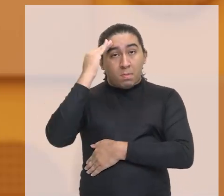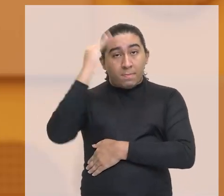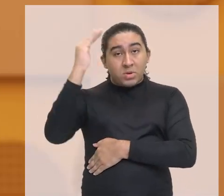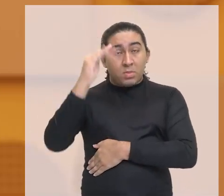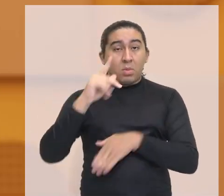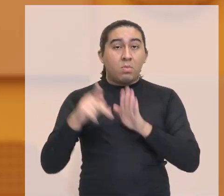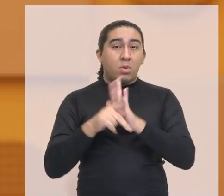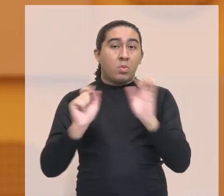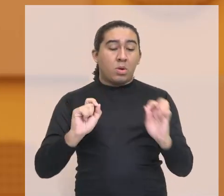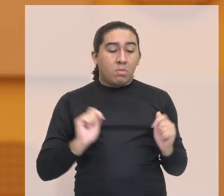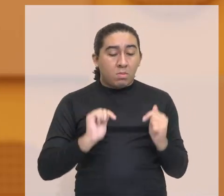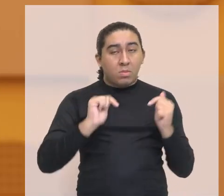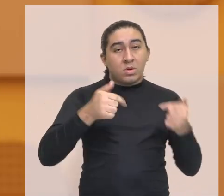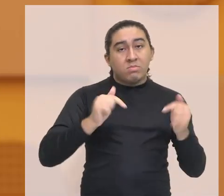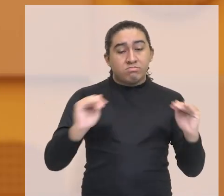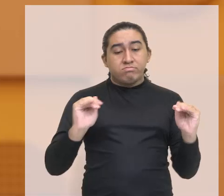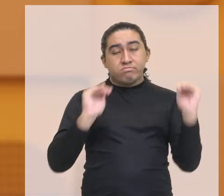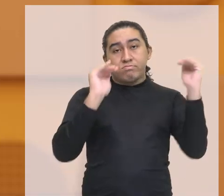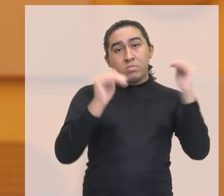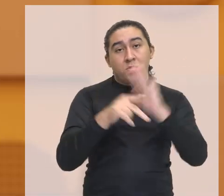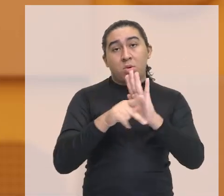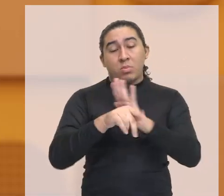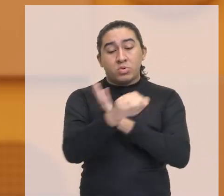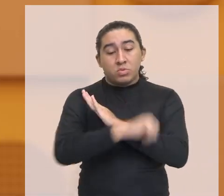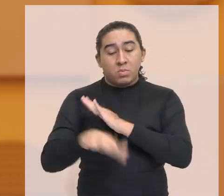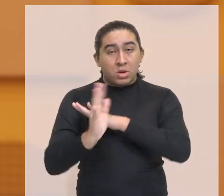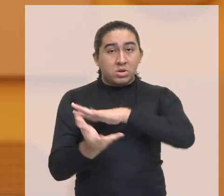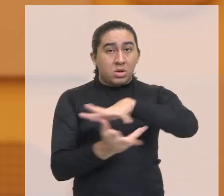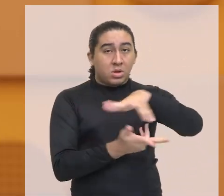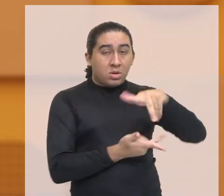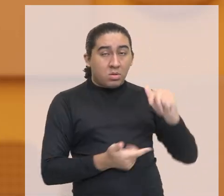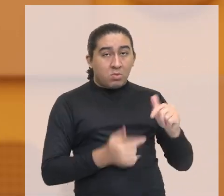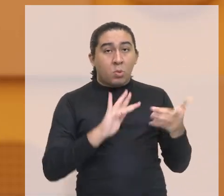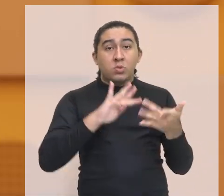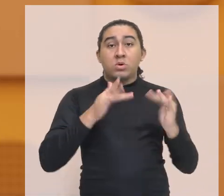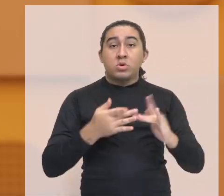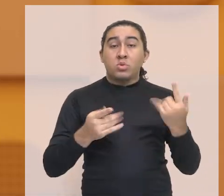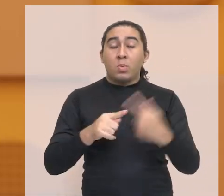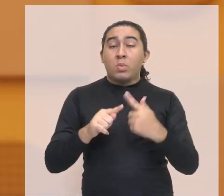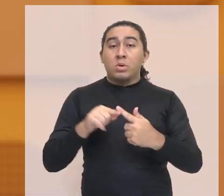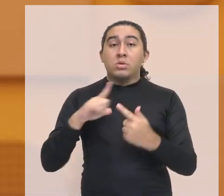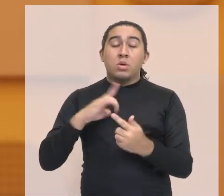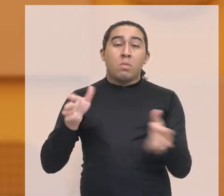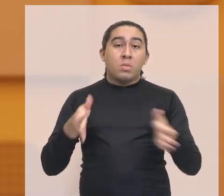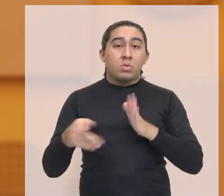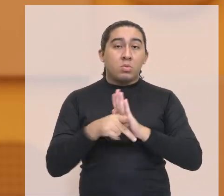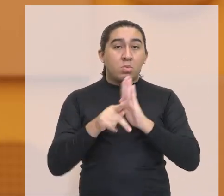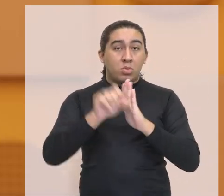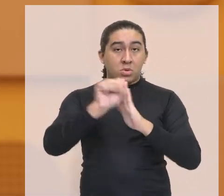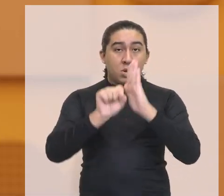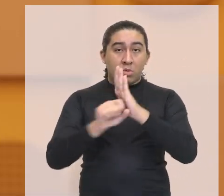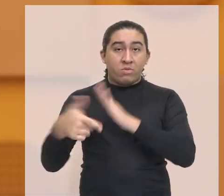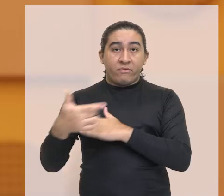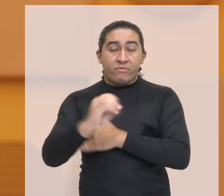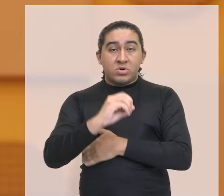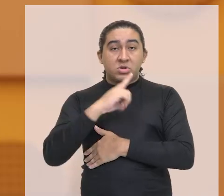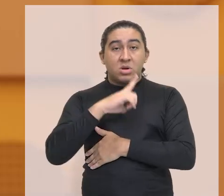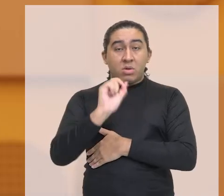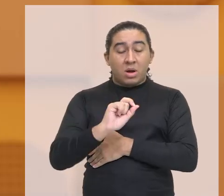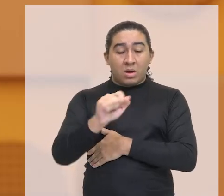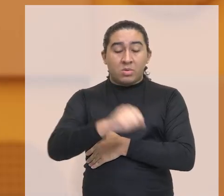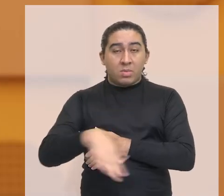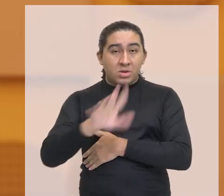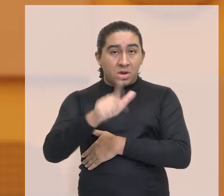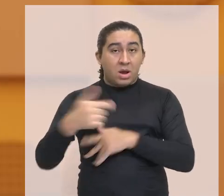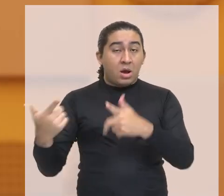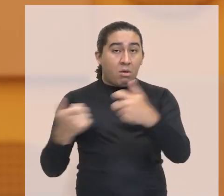uma postura preponderante no cenário internacional, até porque durante grande parte do século XX, vivemos sob a égide da